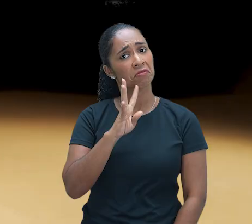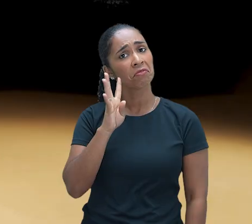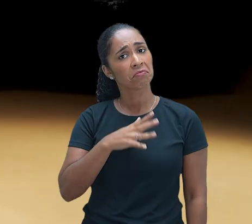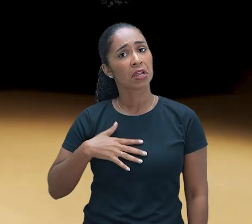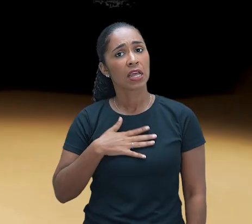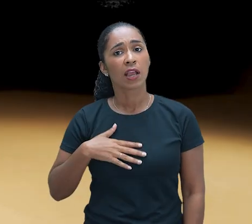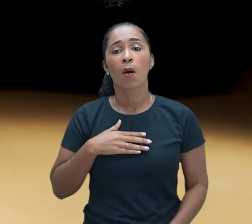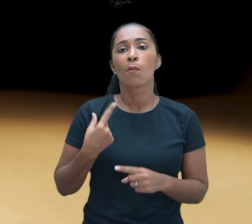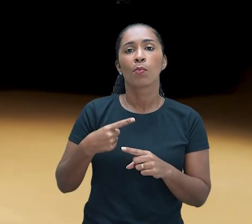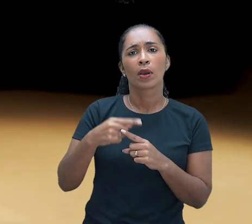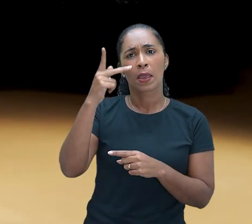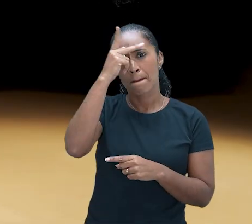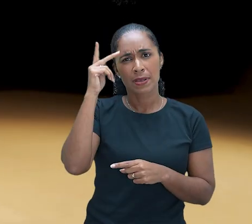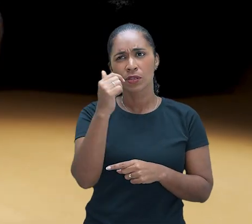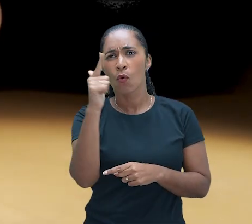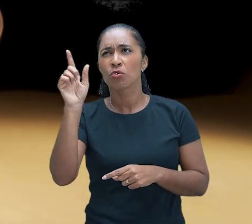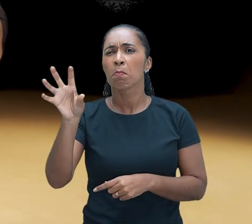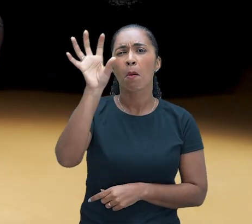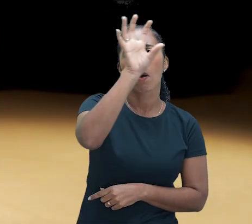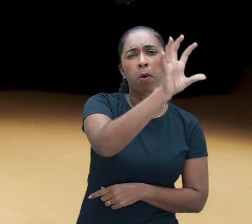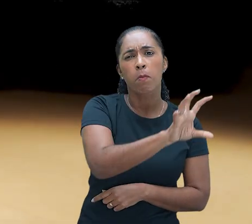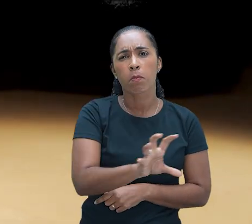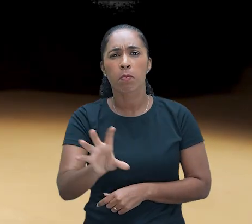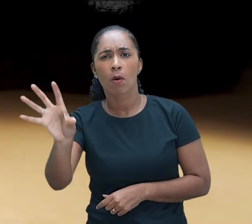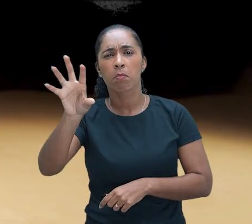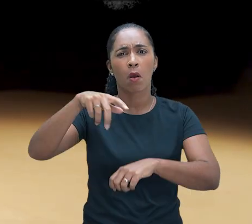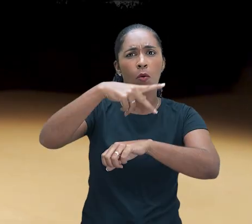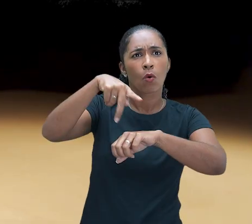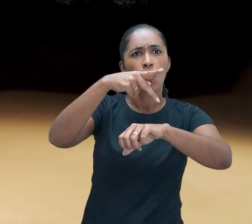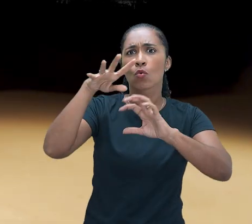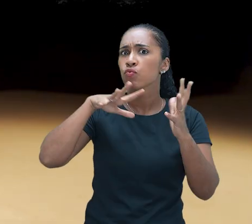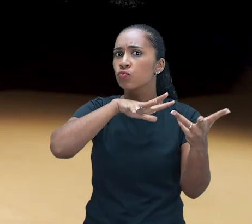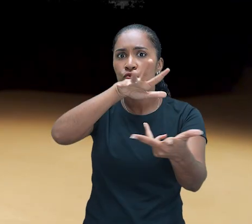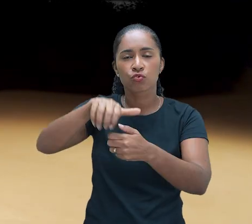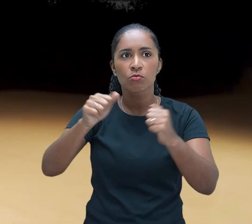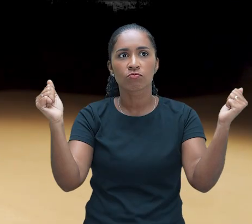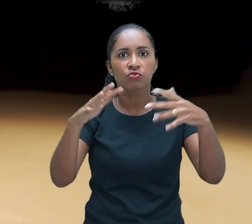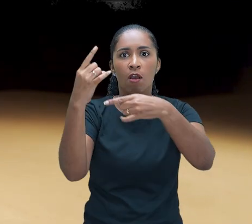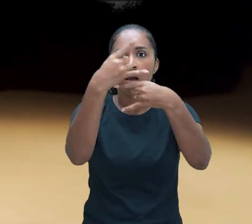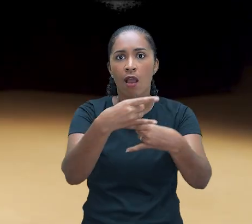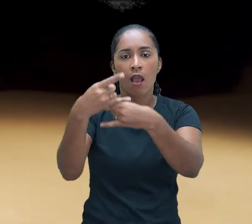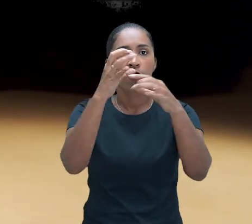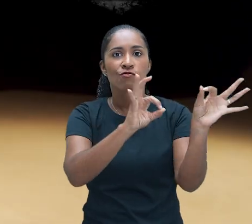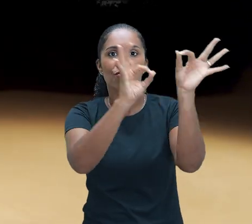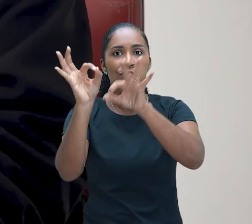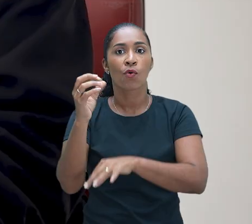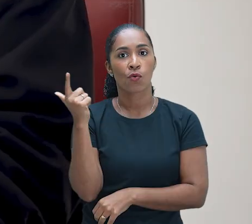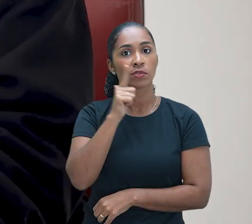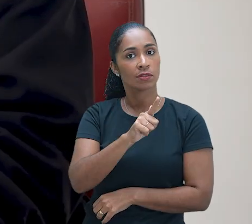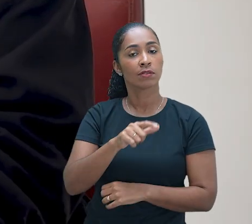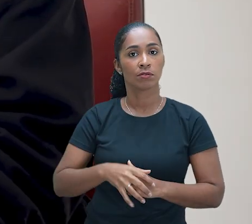coisa legal, porque teve gente de vários lugares do país e do planeta que conseguiram